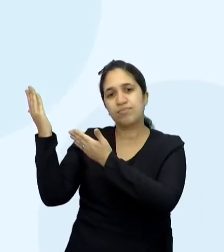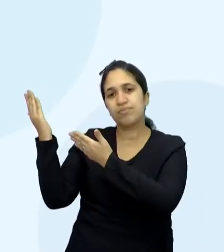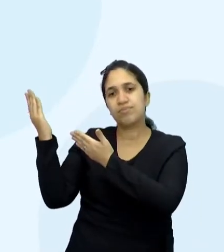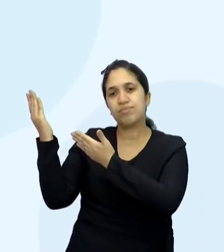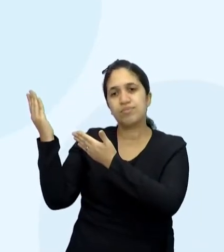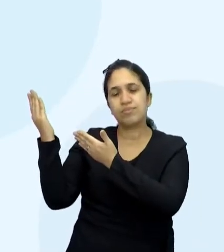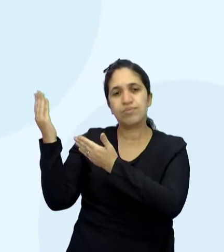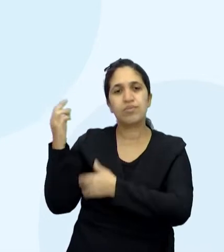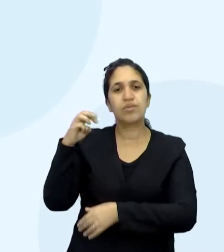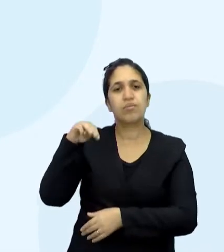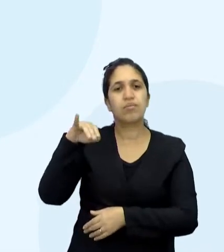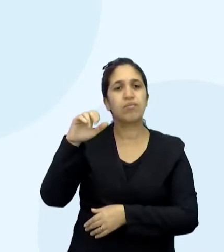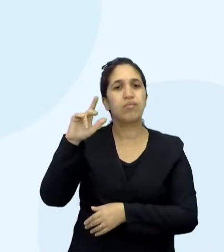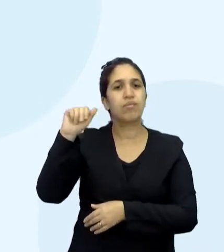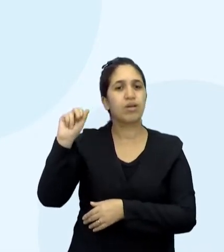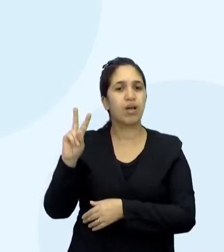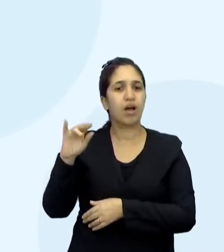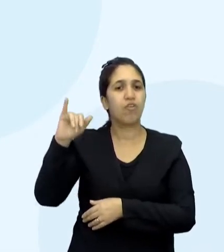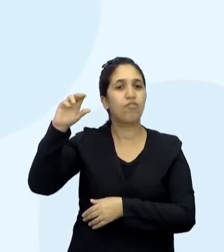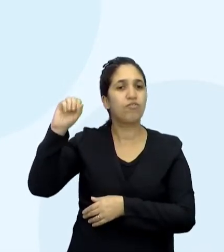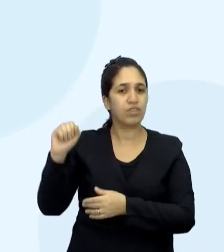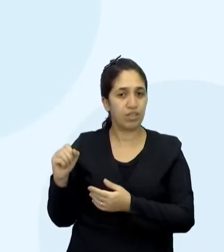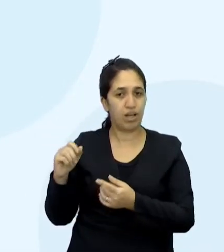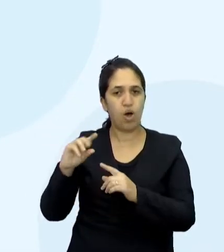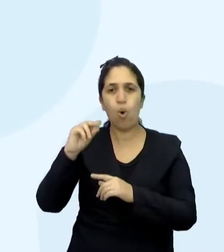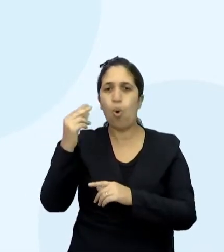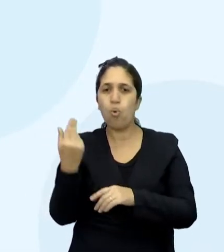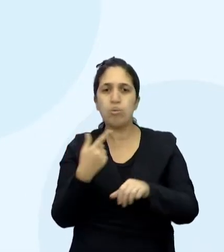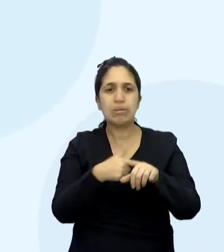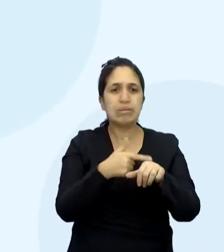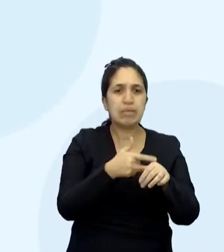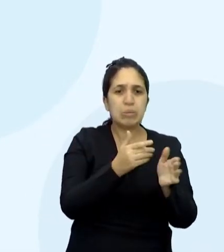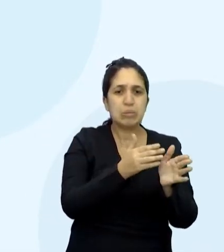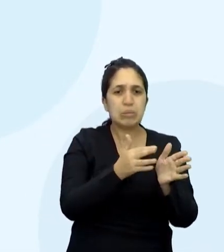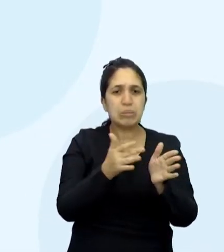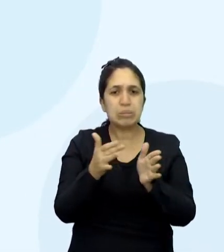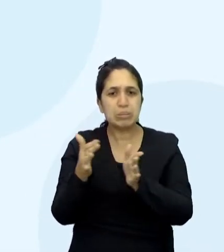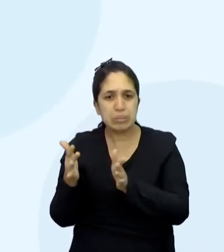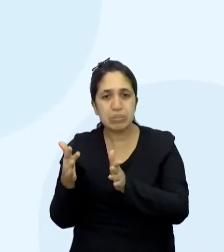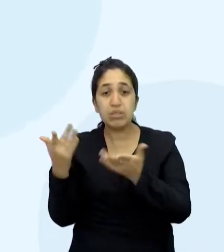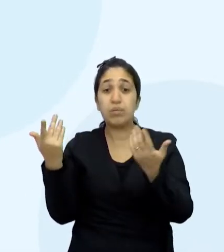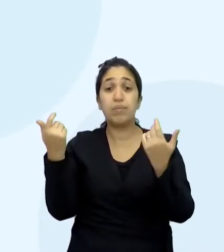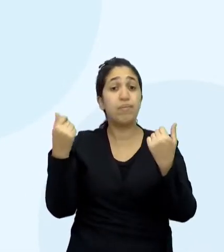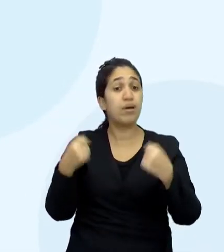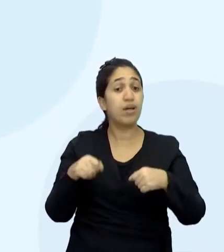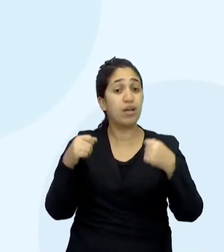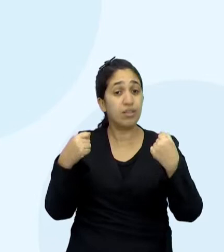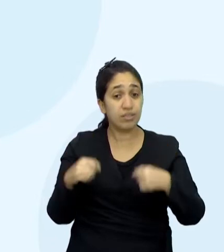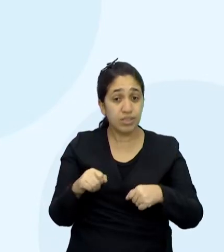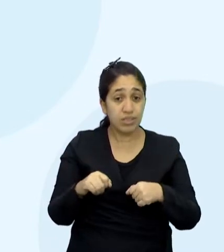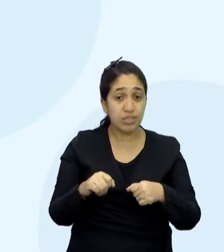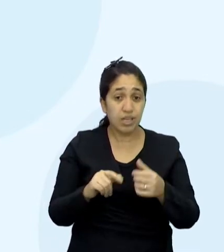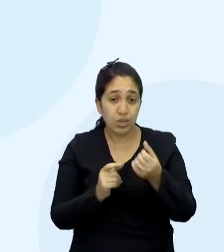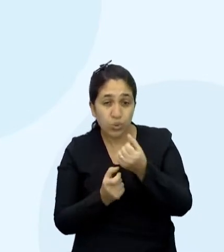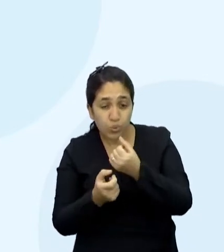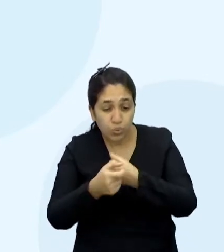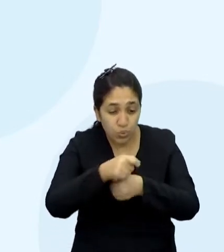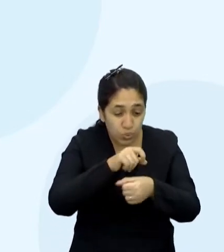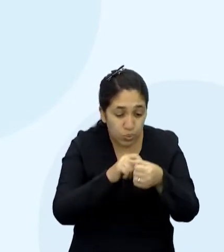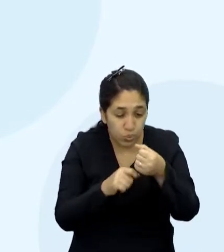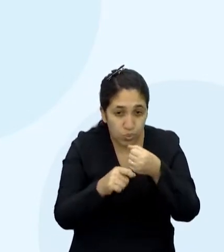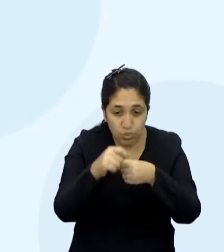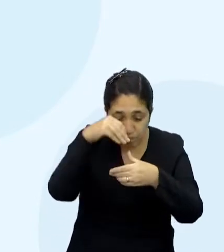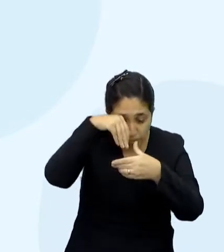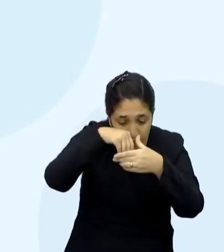meia-vida ou tempo de semidesintegração é o tempo necessário para que núcleos de uma amostra